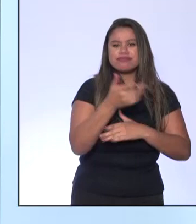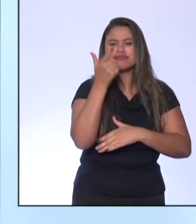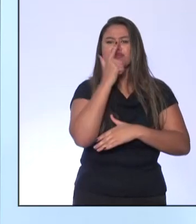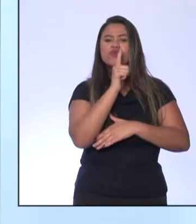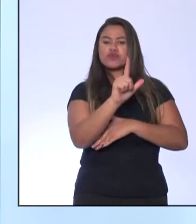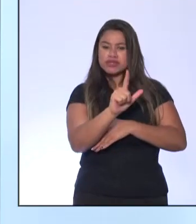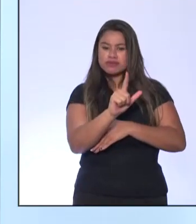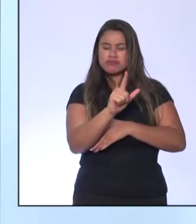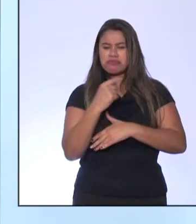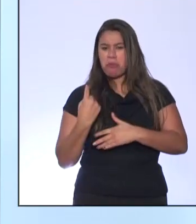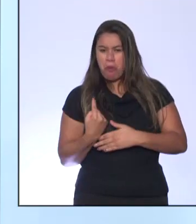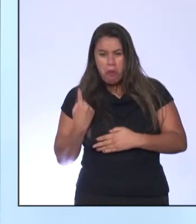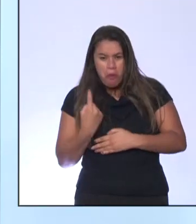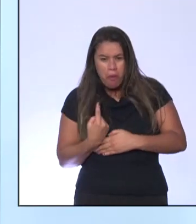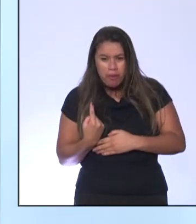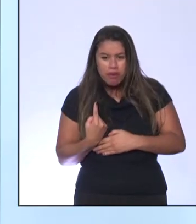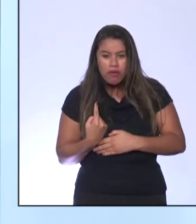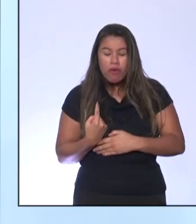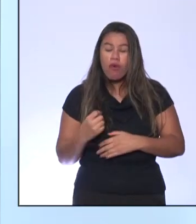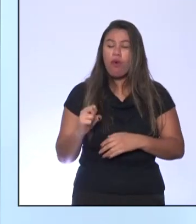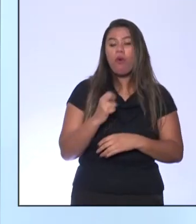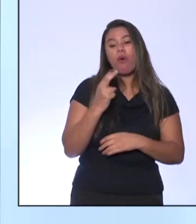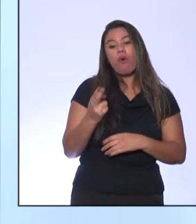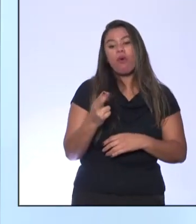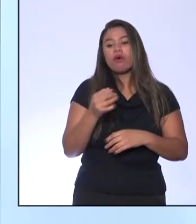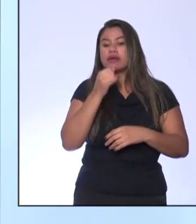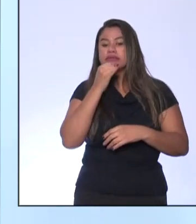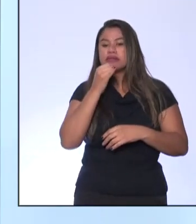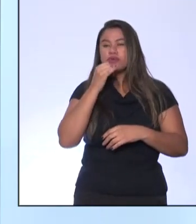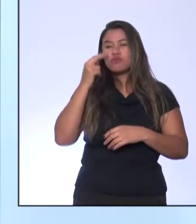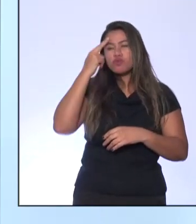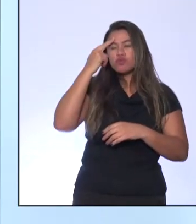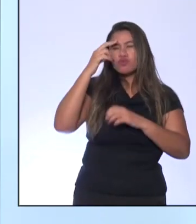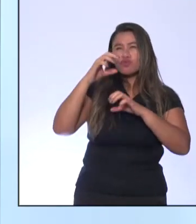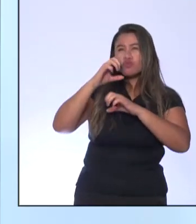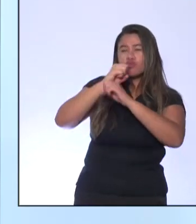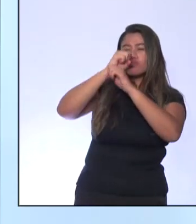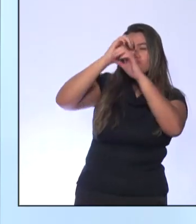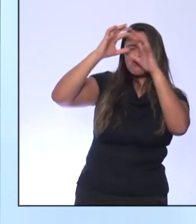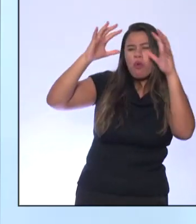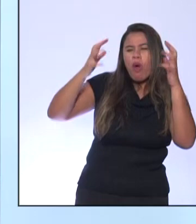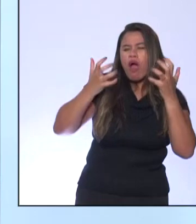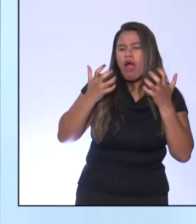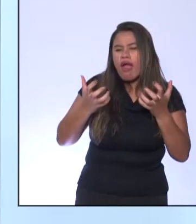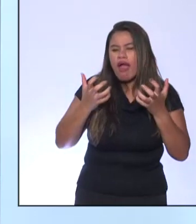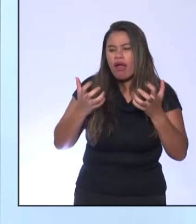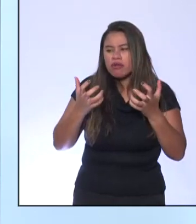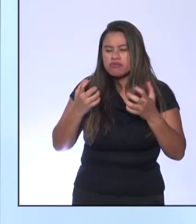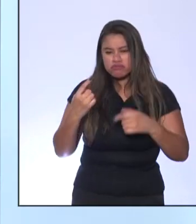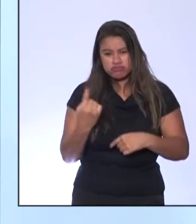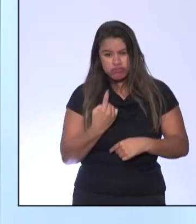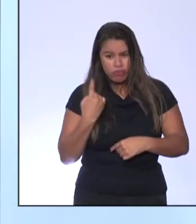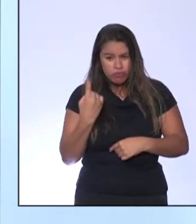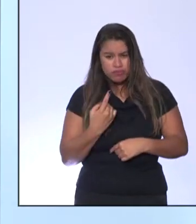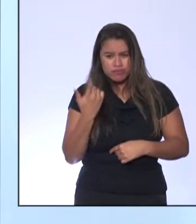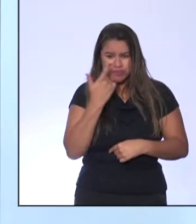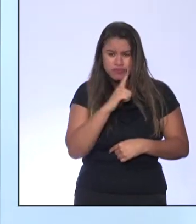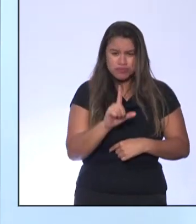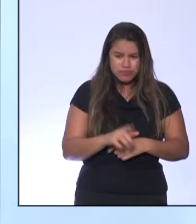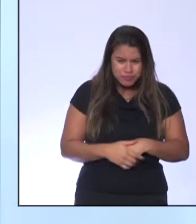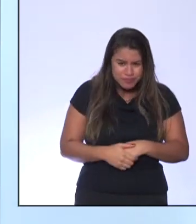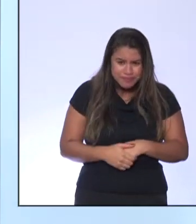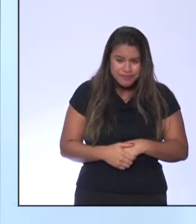nossos sonhos sozinhos. Quando a gente pensa na expectativa dos outros, a gente pensa que, na maioria